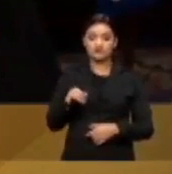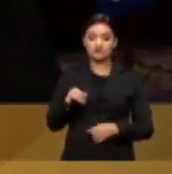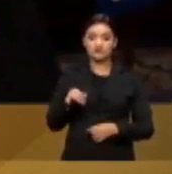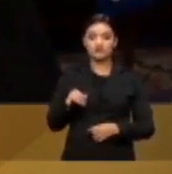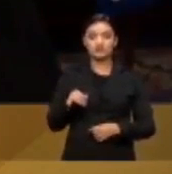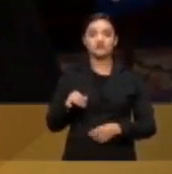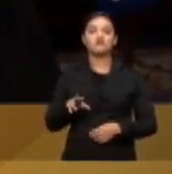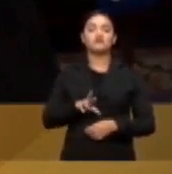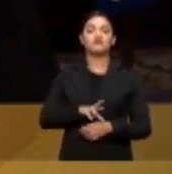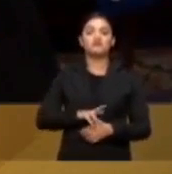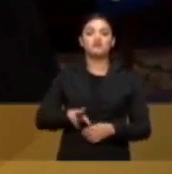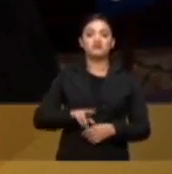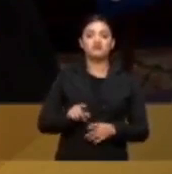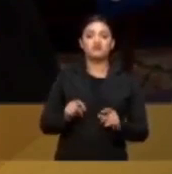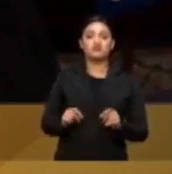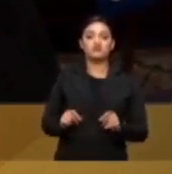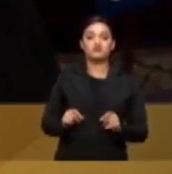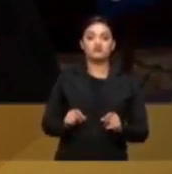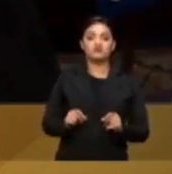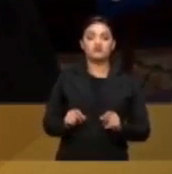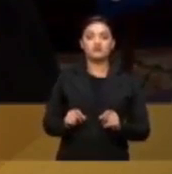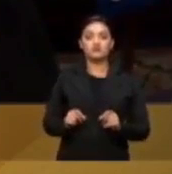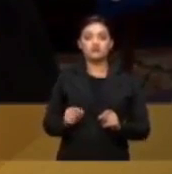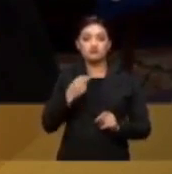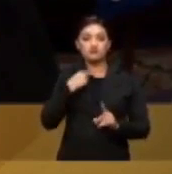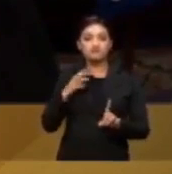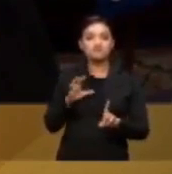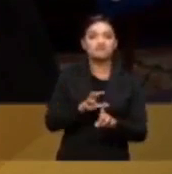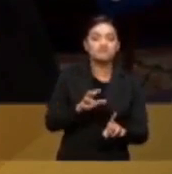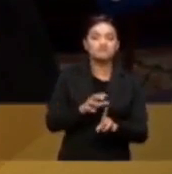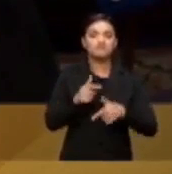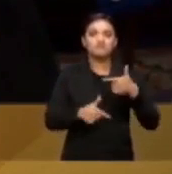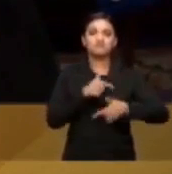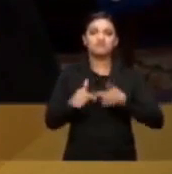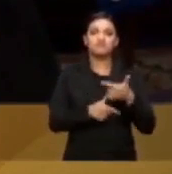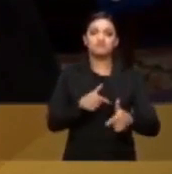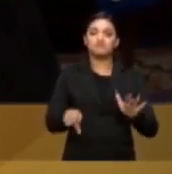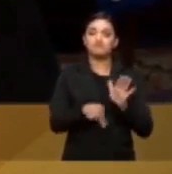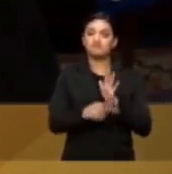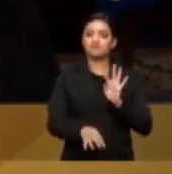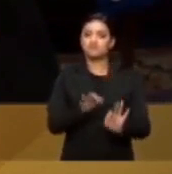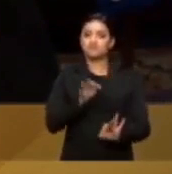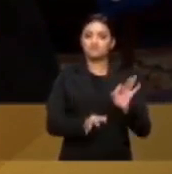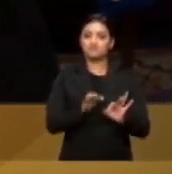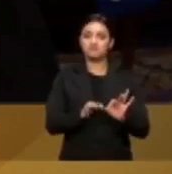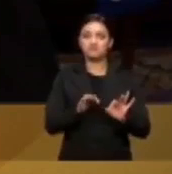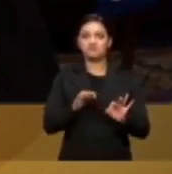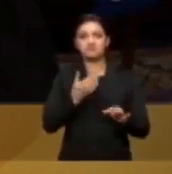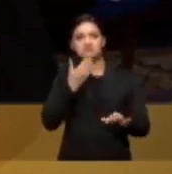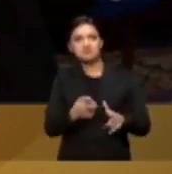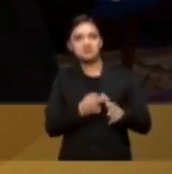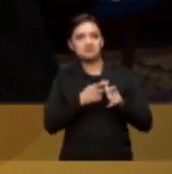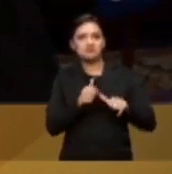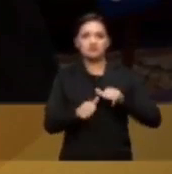data vênia, ao órgão poder de interferir na atividade tipicamente judicial ou jurisdicional, suspendendo,